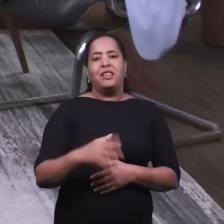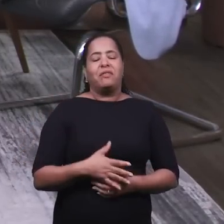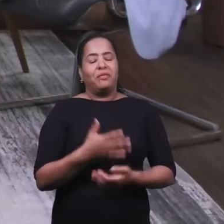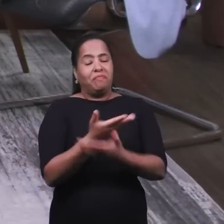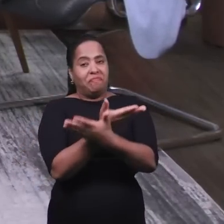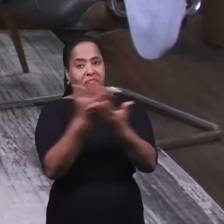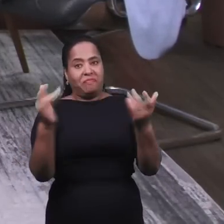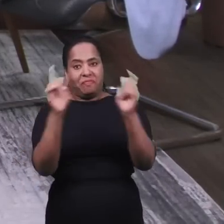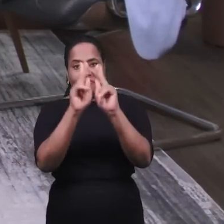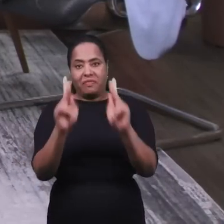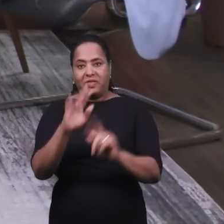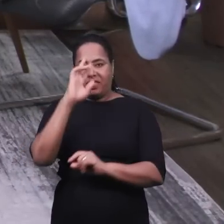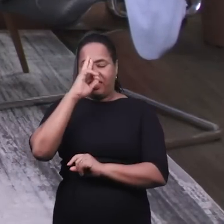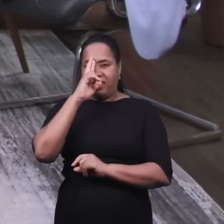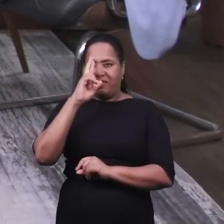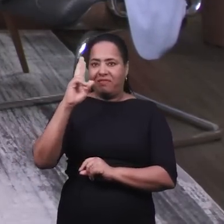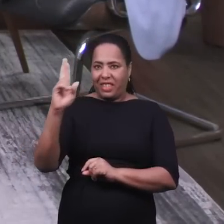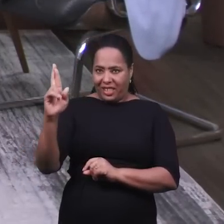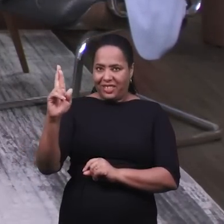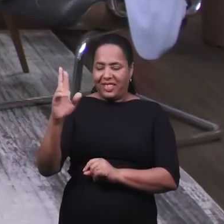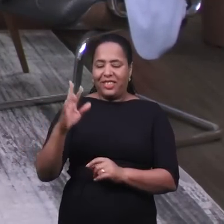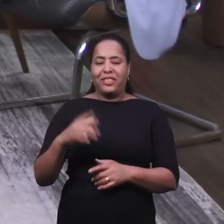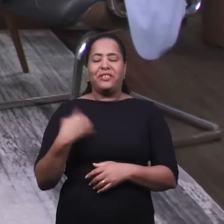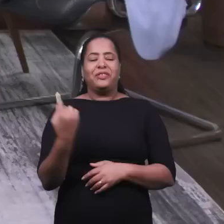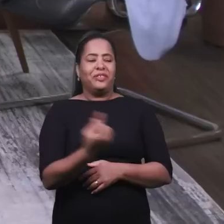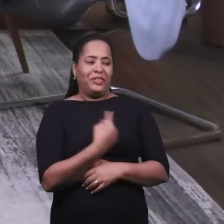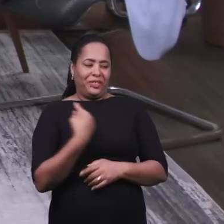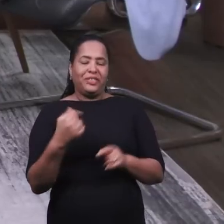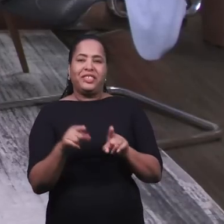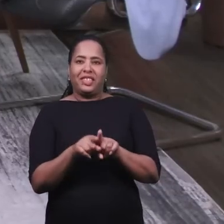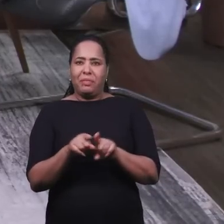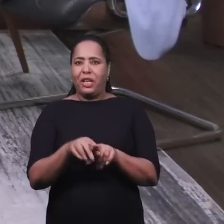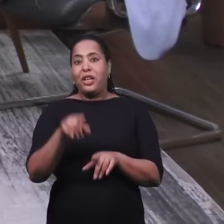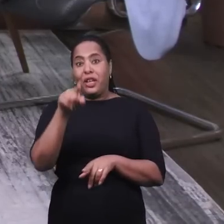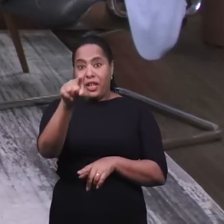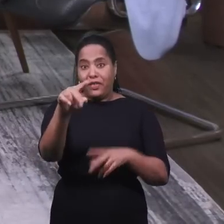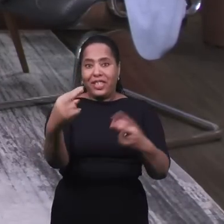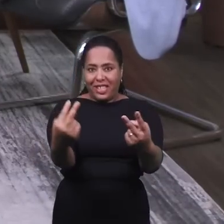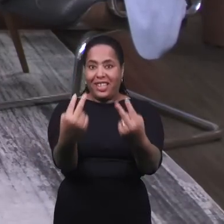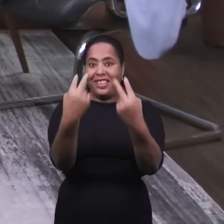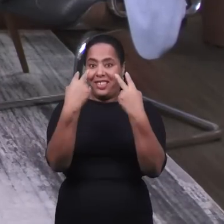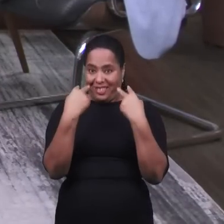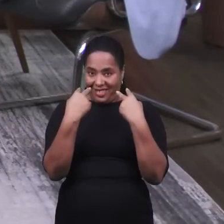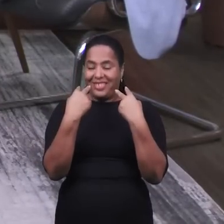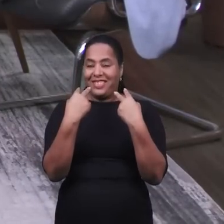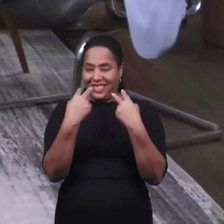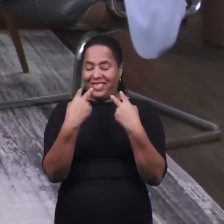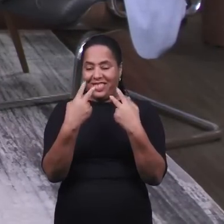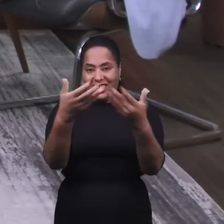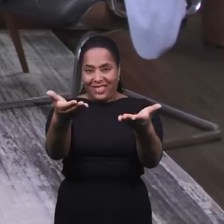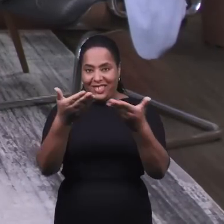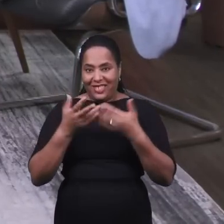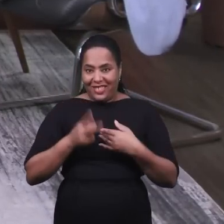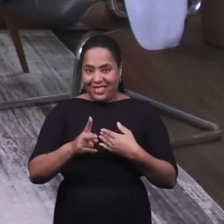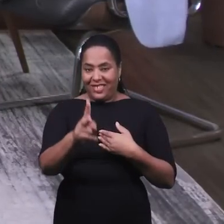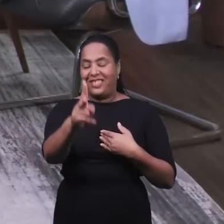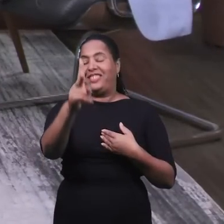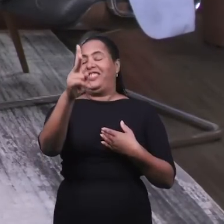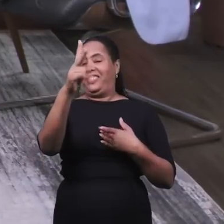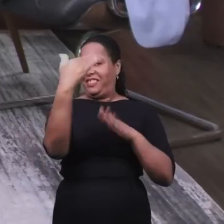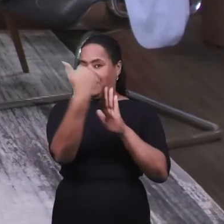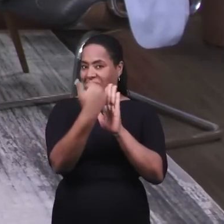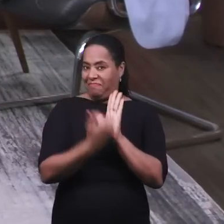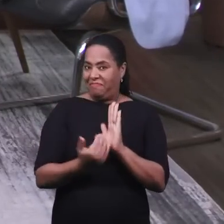Pronto. Muito bem. Eu me despeço de todos com a paz do Senhor. E nós também. Amém. E despeço de você também que nos assiste. Convido